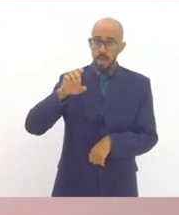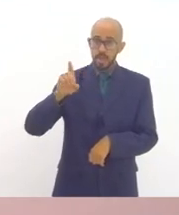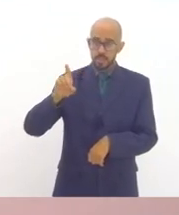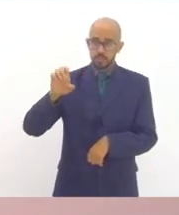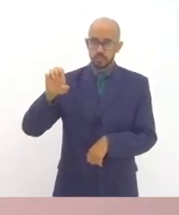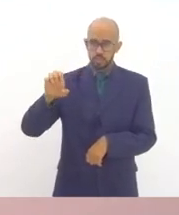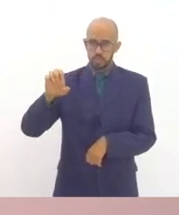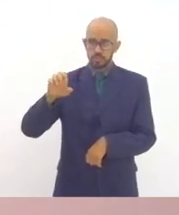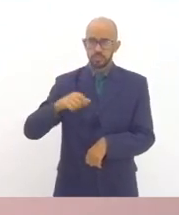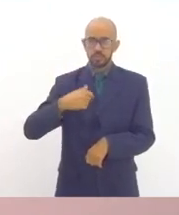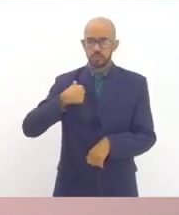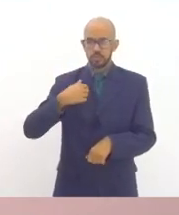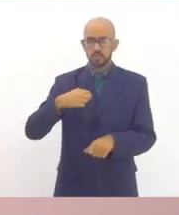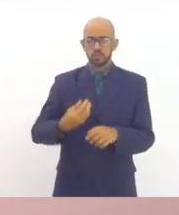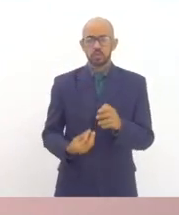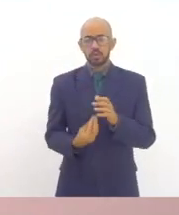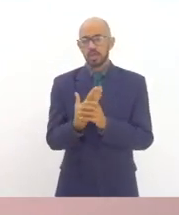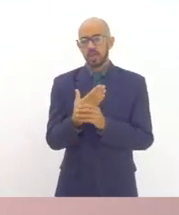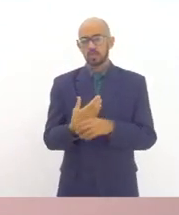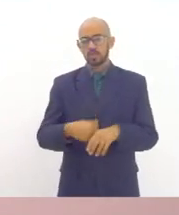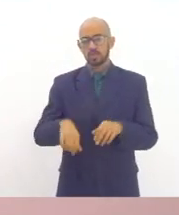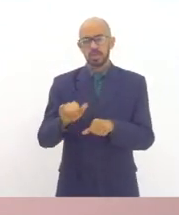Estratégia 3.32.